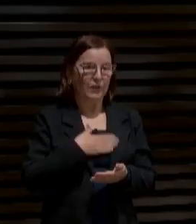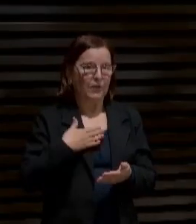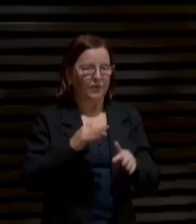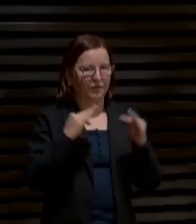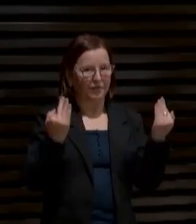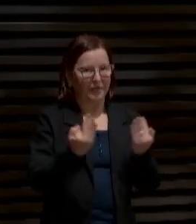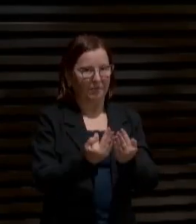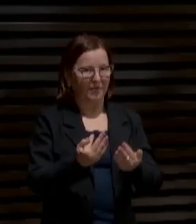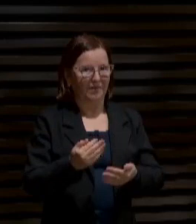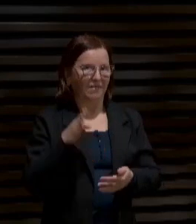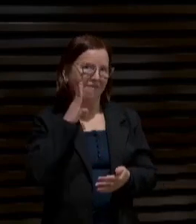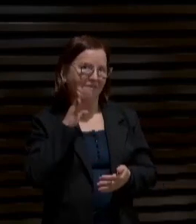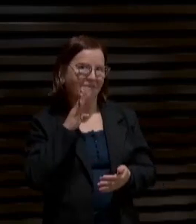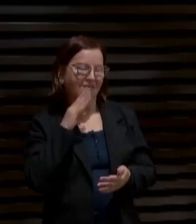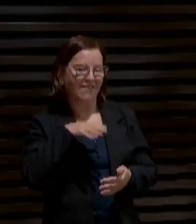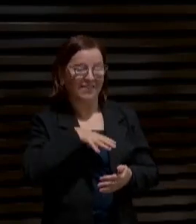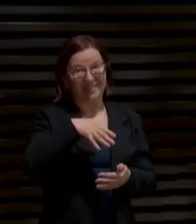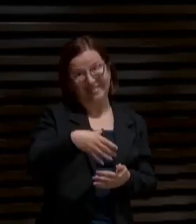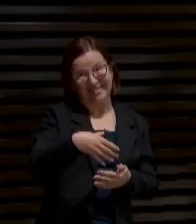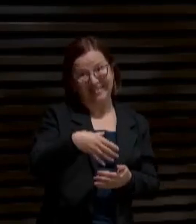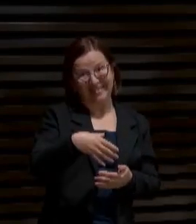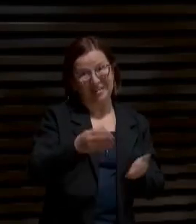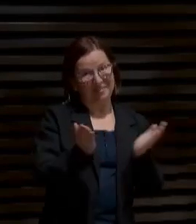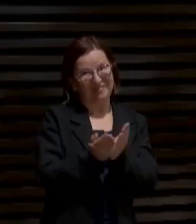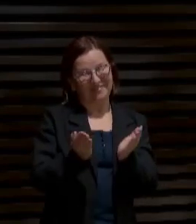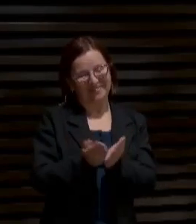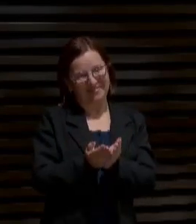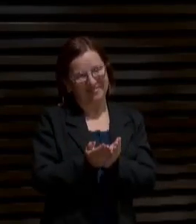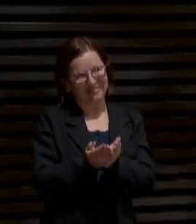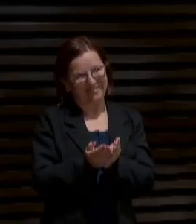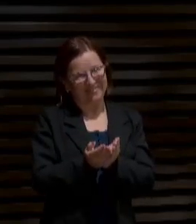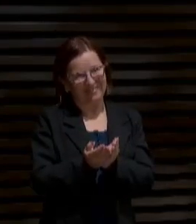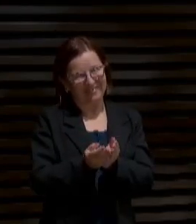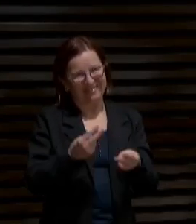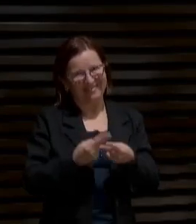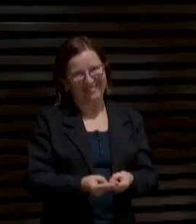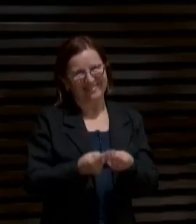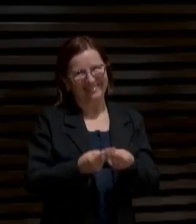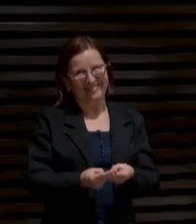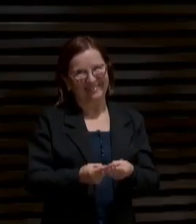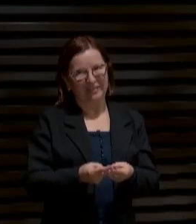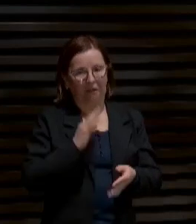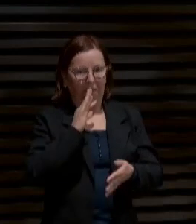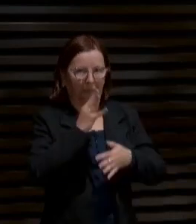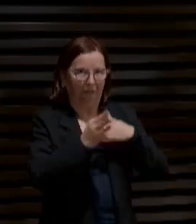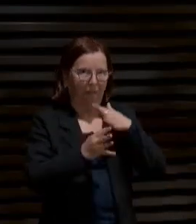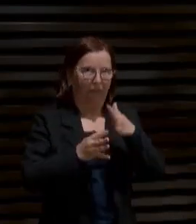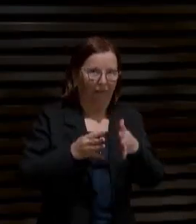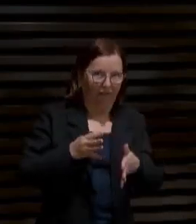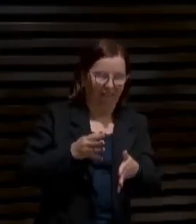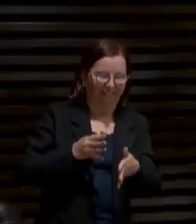legal corajoso Cristão paciente crítico